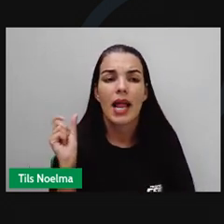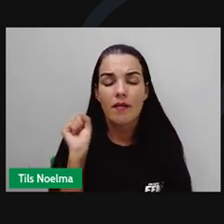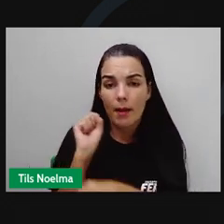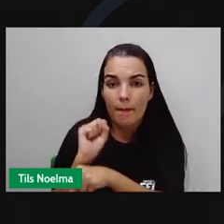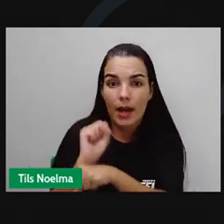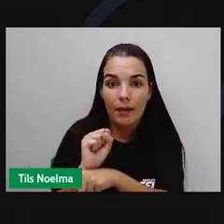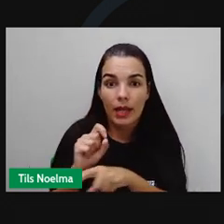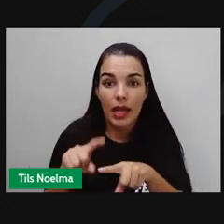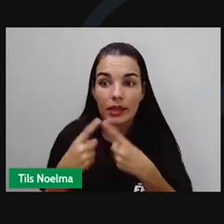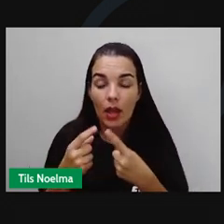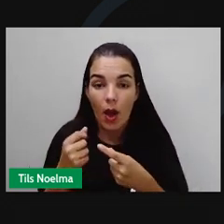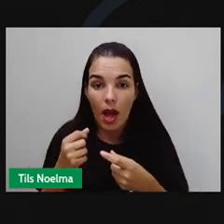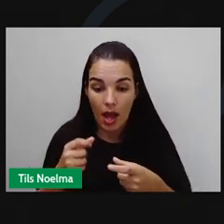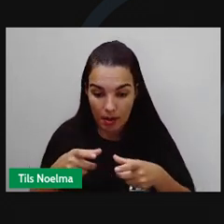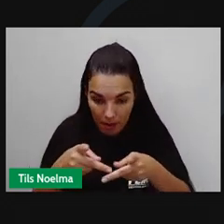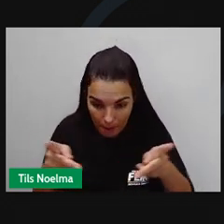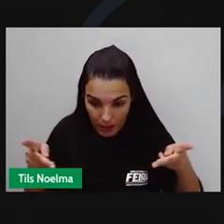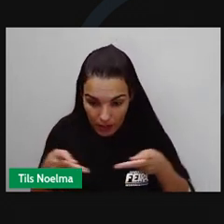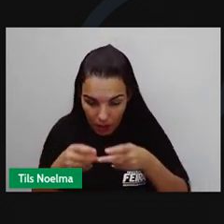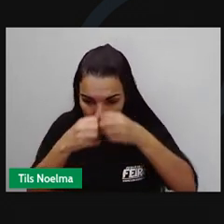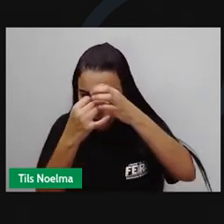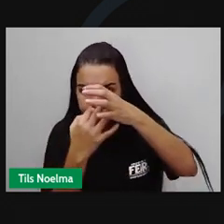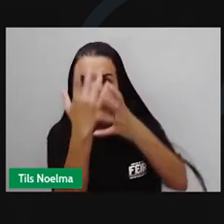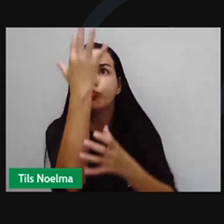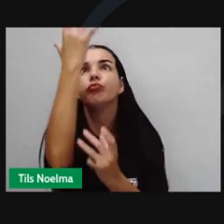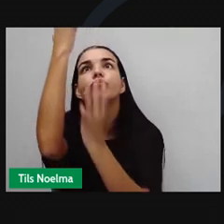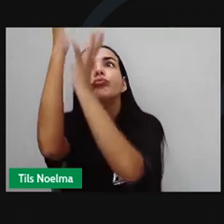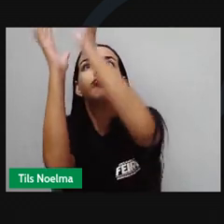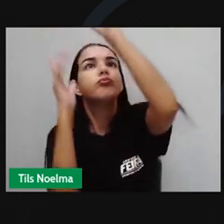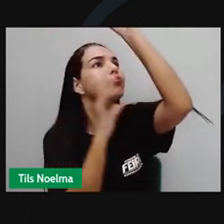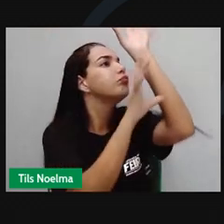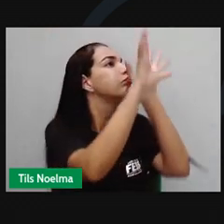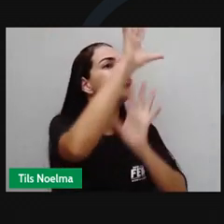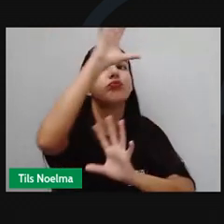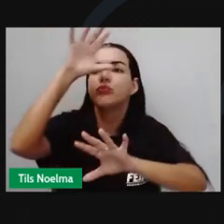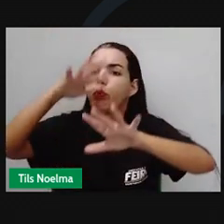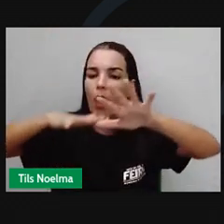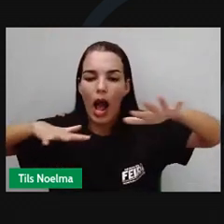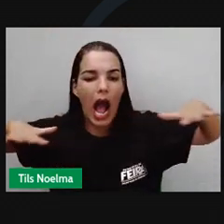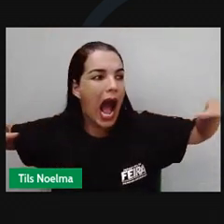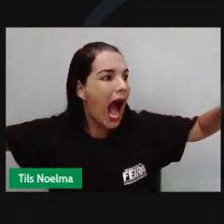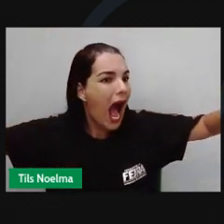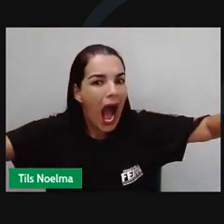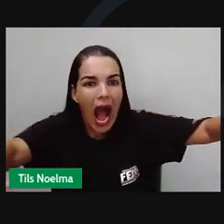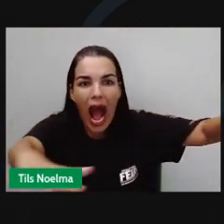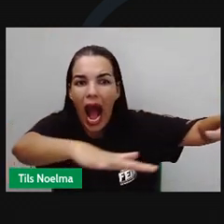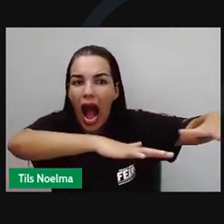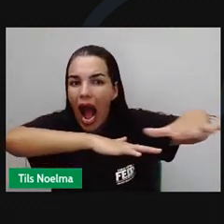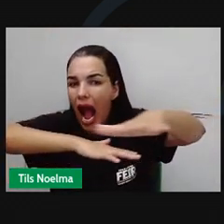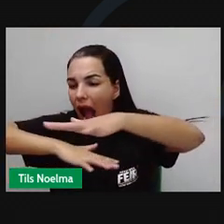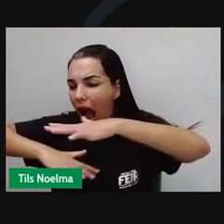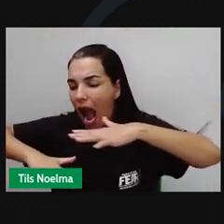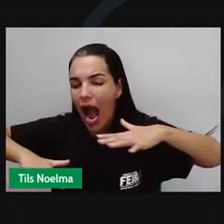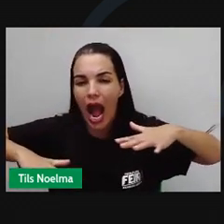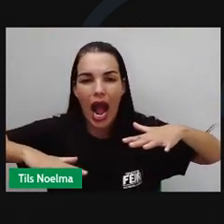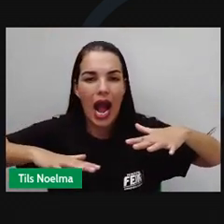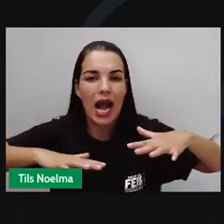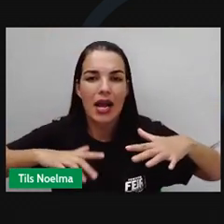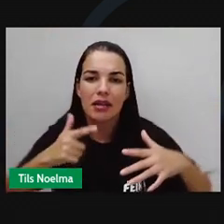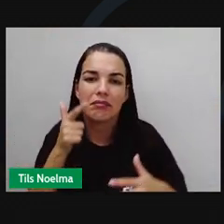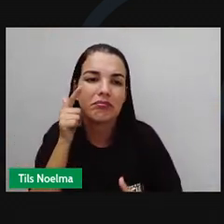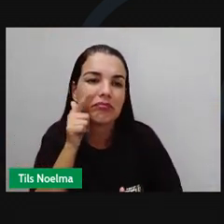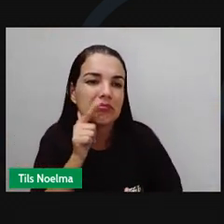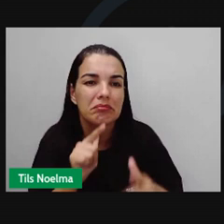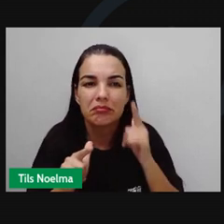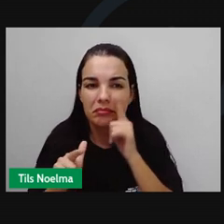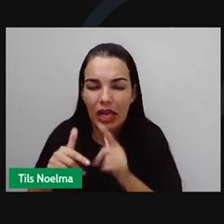panela começou a transbordar, encheu a casa toda e então invadiu as ruas do vilarejo. E ninguém mais